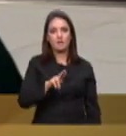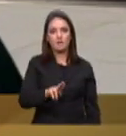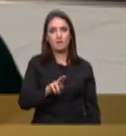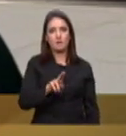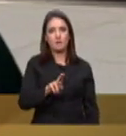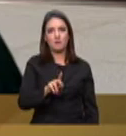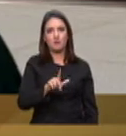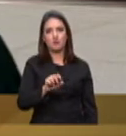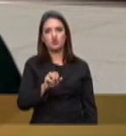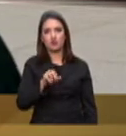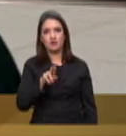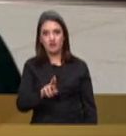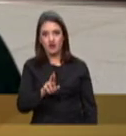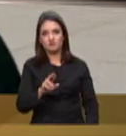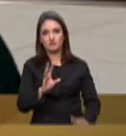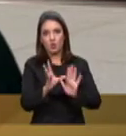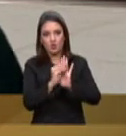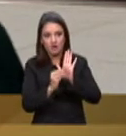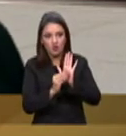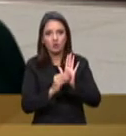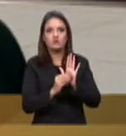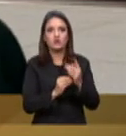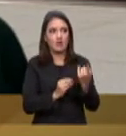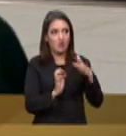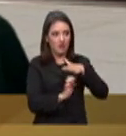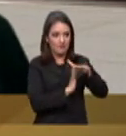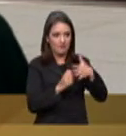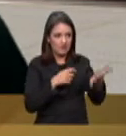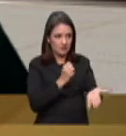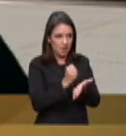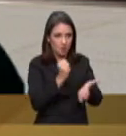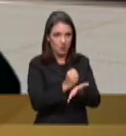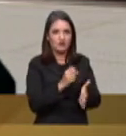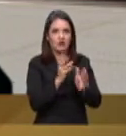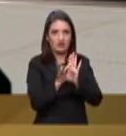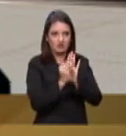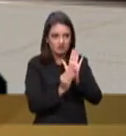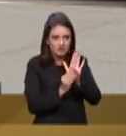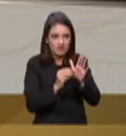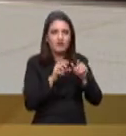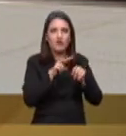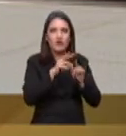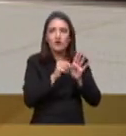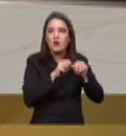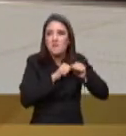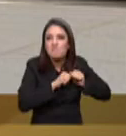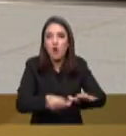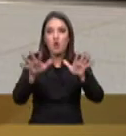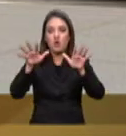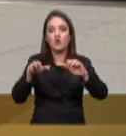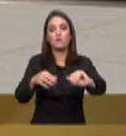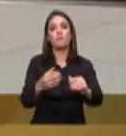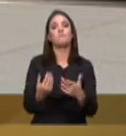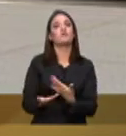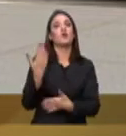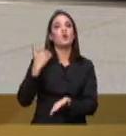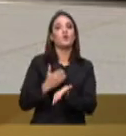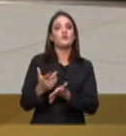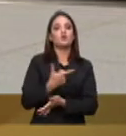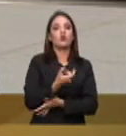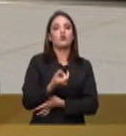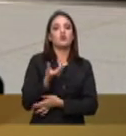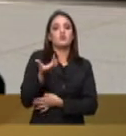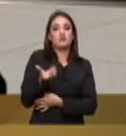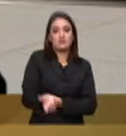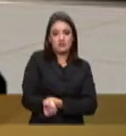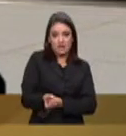conteúdos. A propaganda eleitoral na internet foi permitida pela primeira vez em 2006. À época, foi facultado aos candidatos